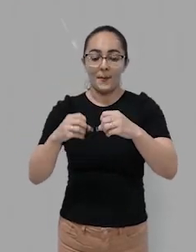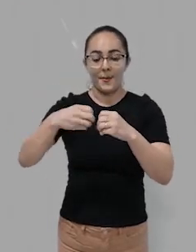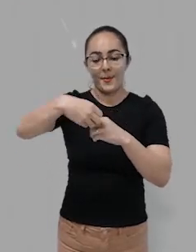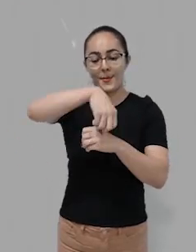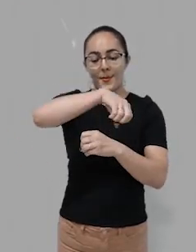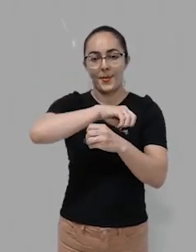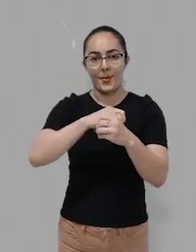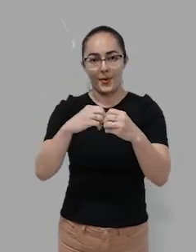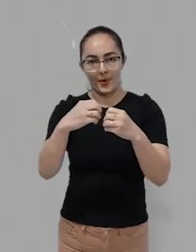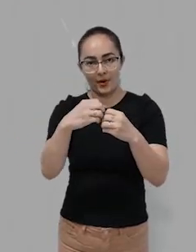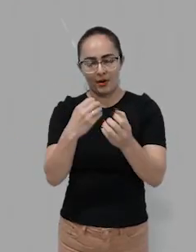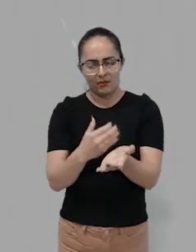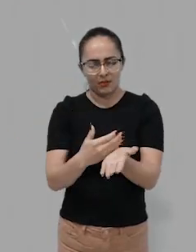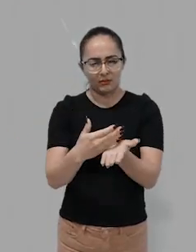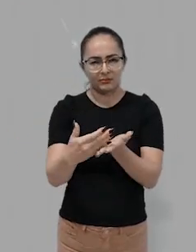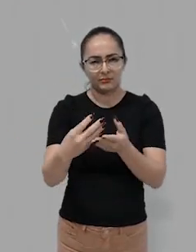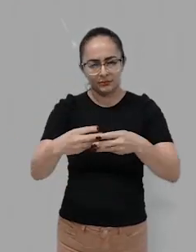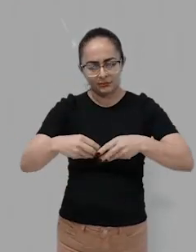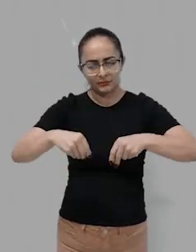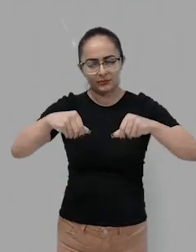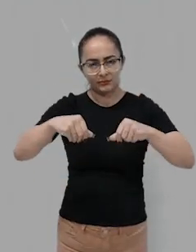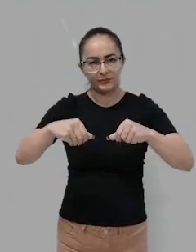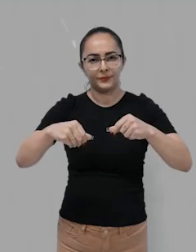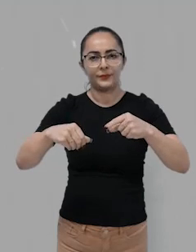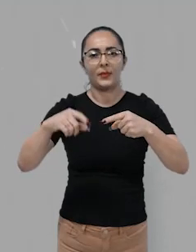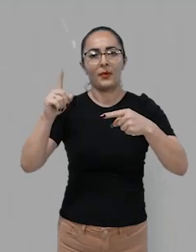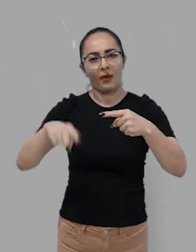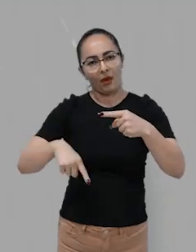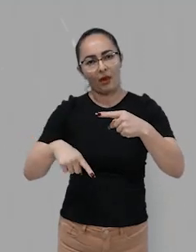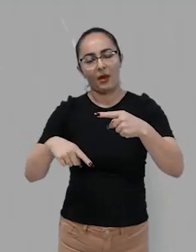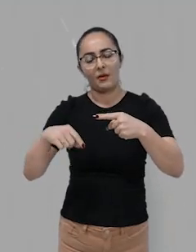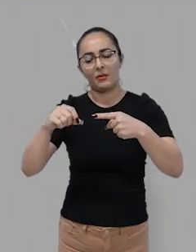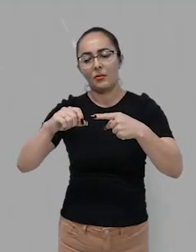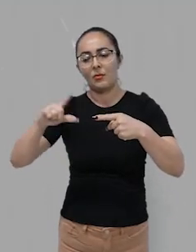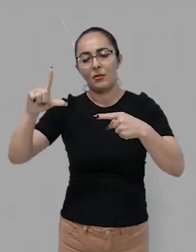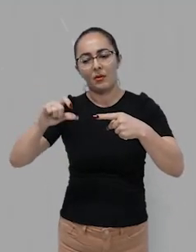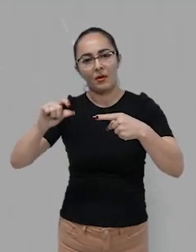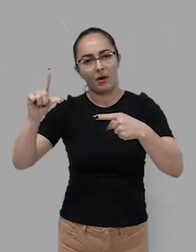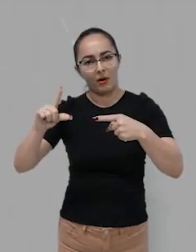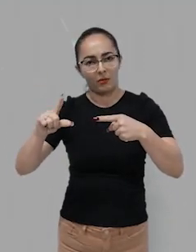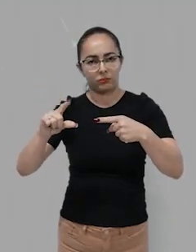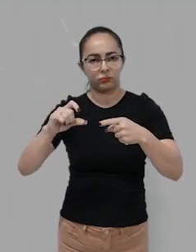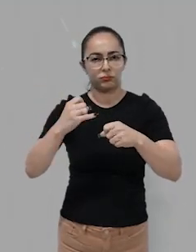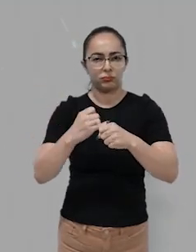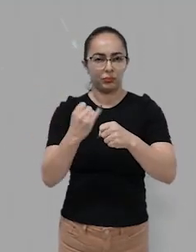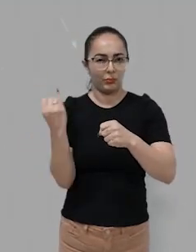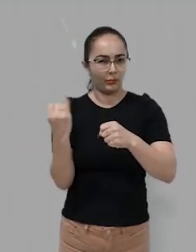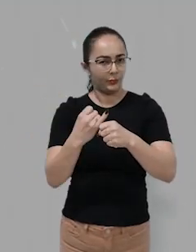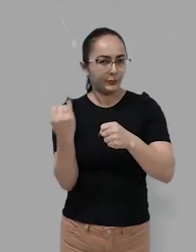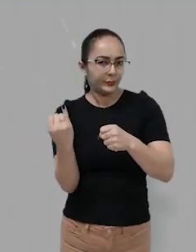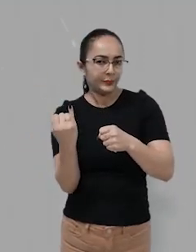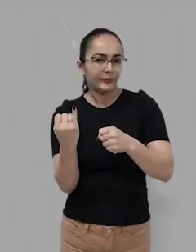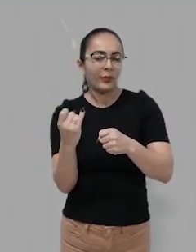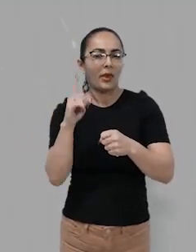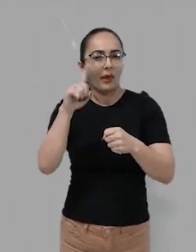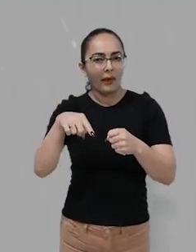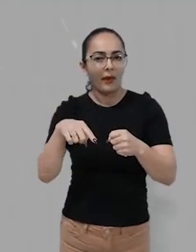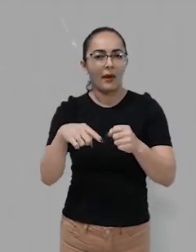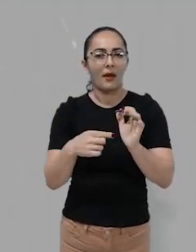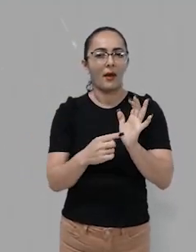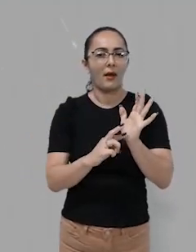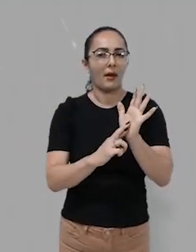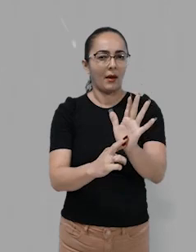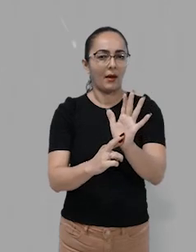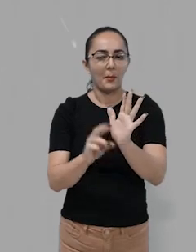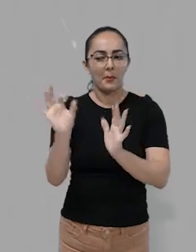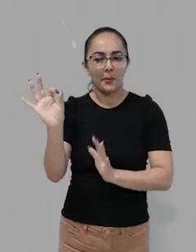ou dissolvidas. Certo? Então, esse é o grau de ionização. Esse grau de ionização ele é uma porcentagem, né? Ele